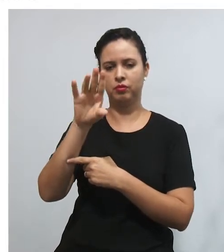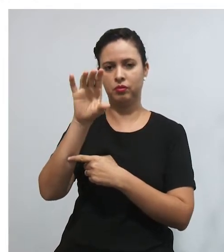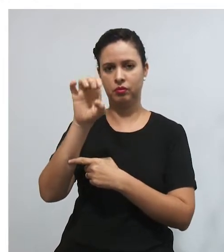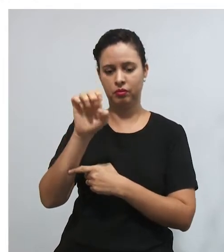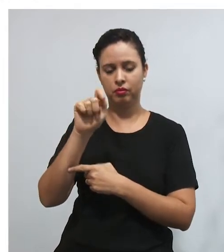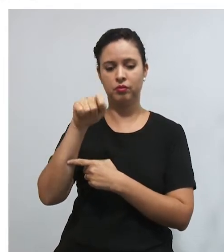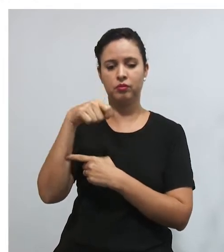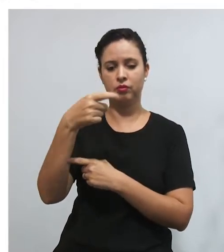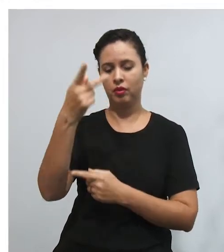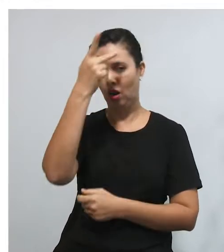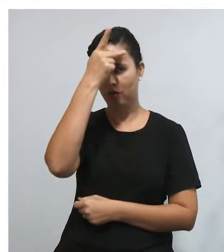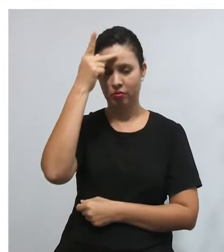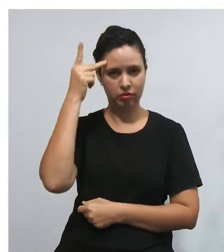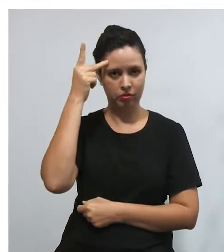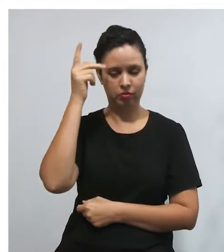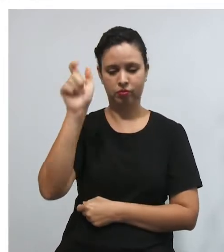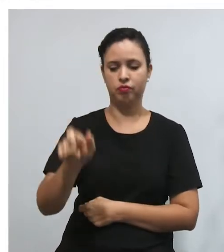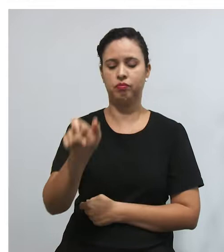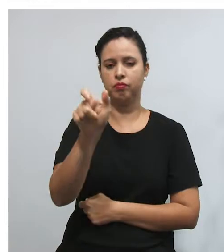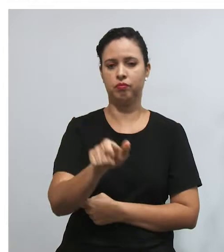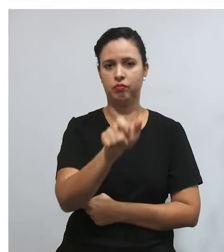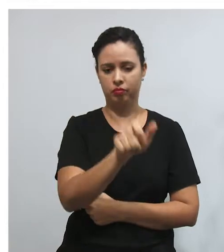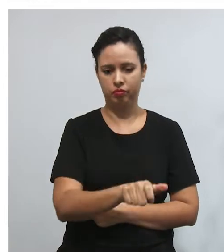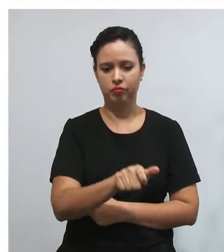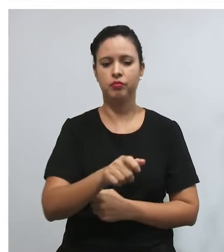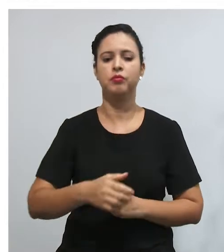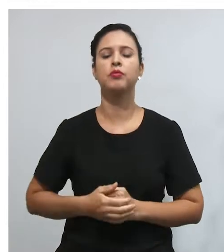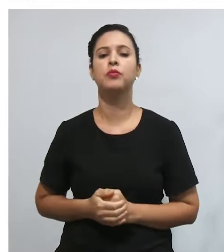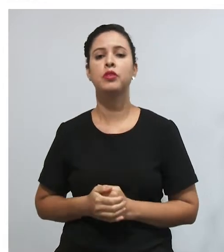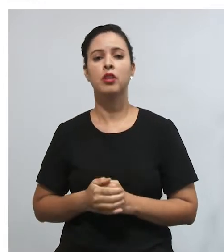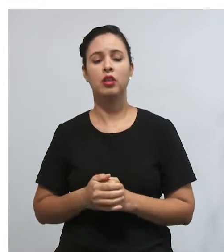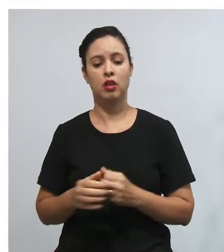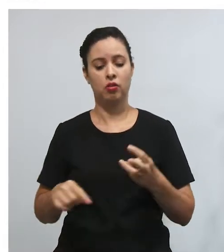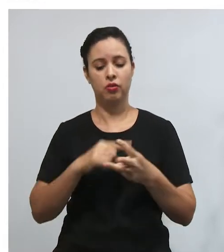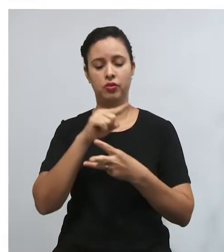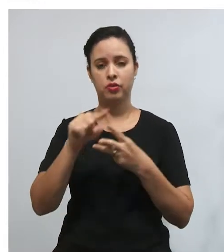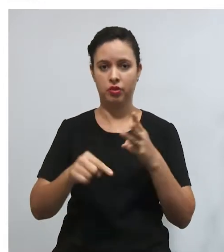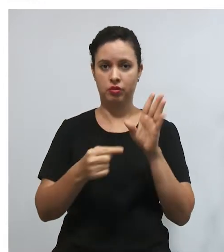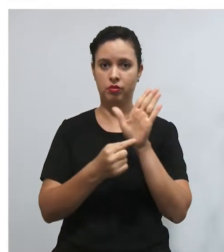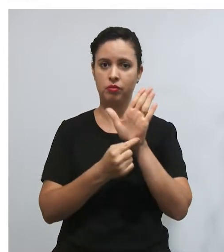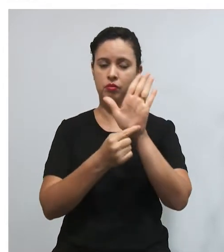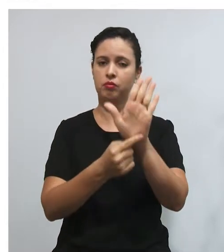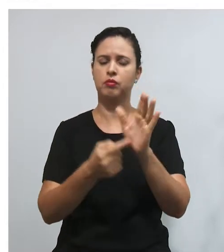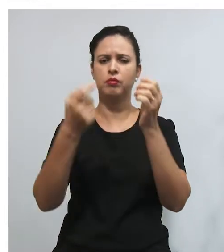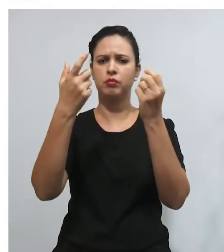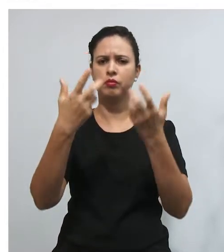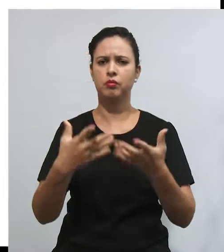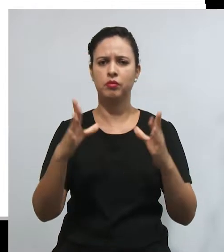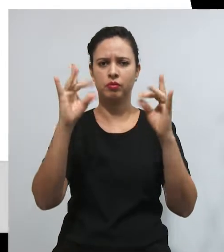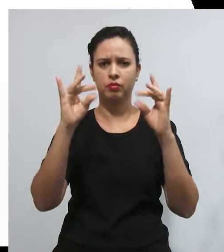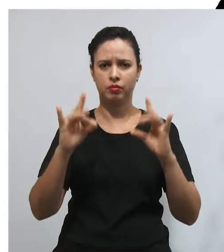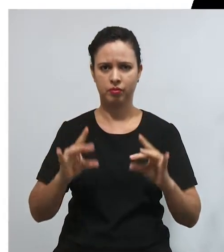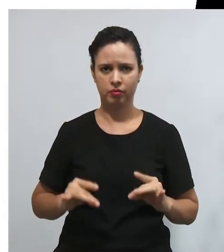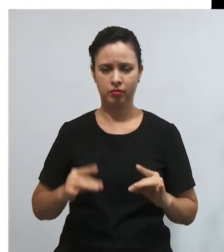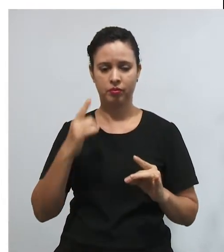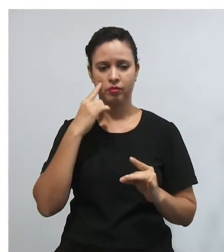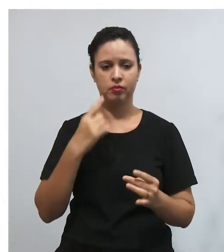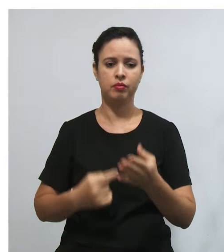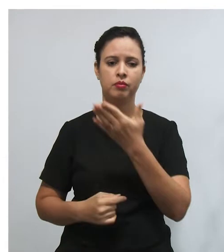componentes aí do sistema computacional, que a gente vai trazer esses conceitos aqui para